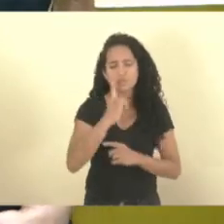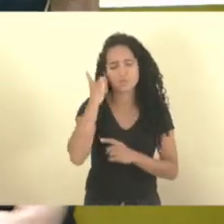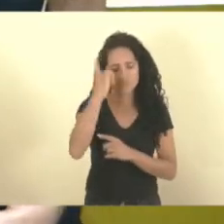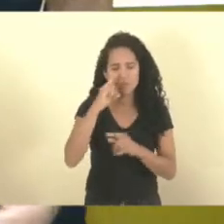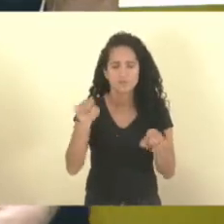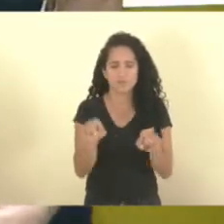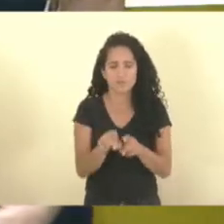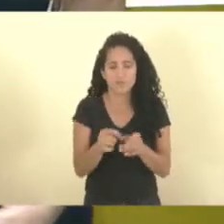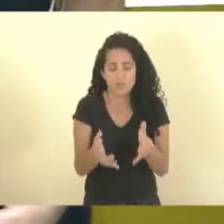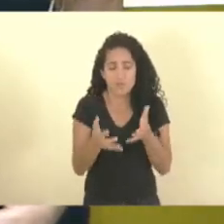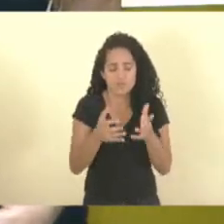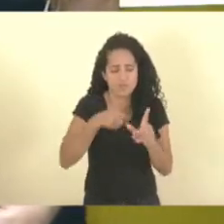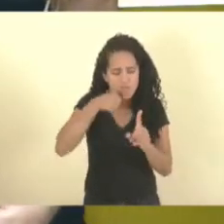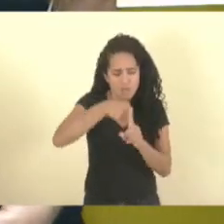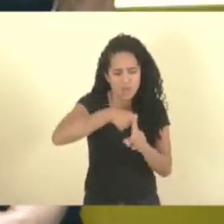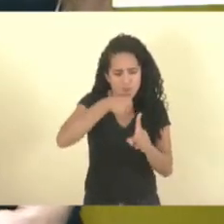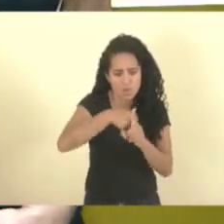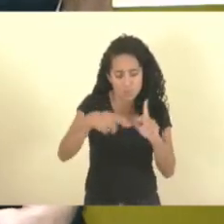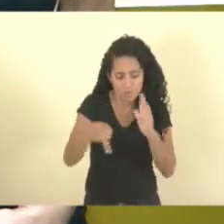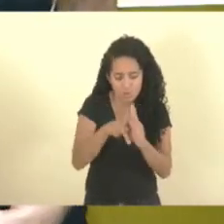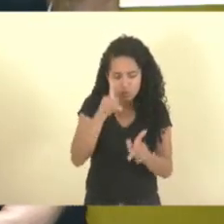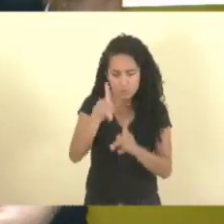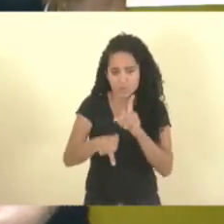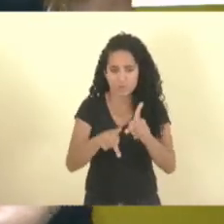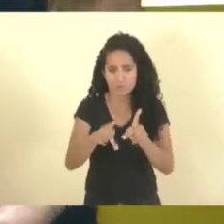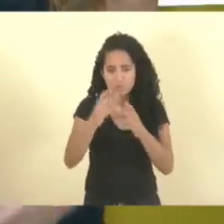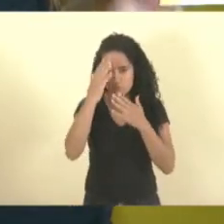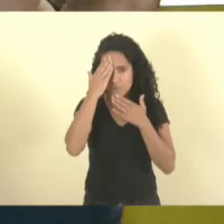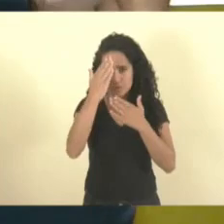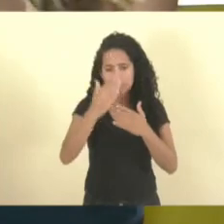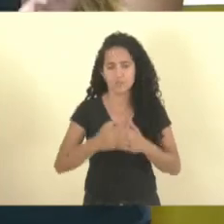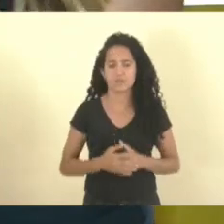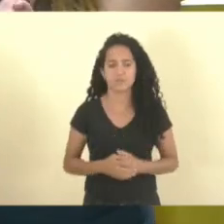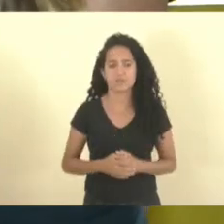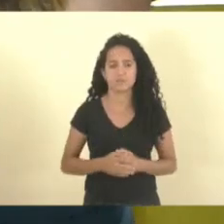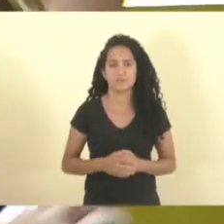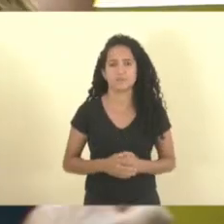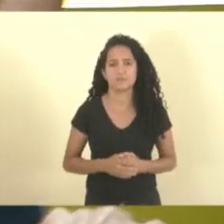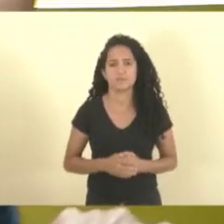temos que fazer com que essa luta seja do povo do Espírito Santo. Muito obrigado.